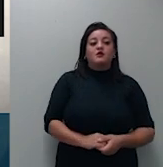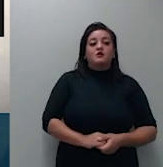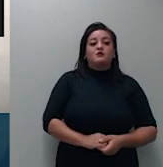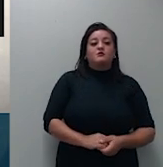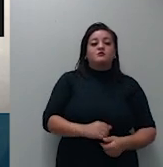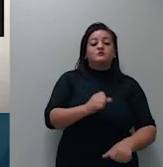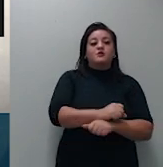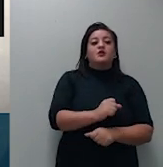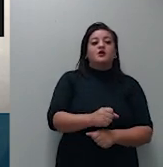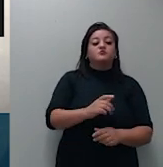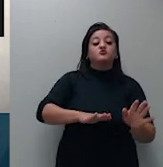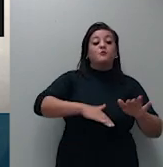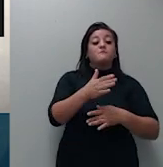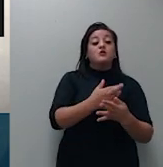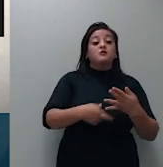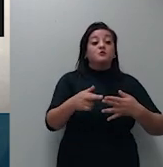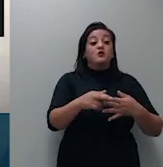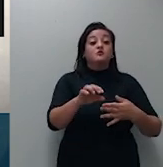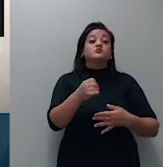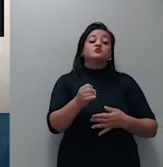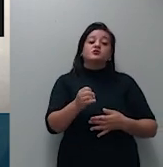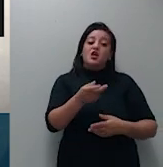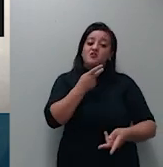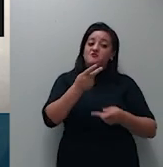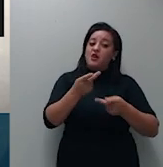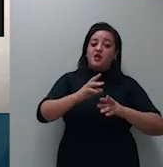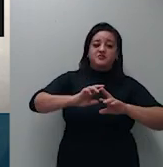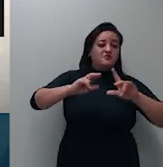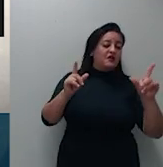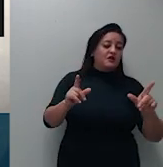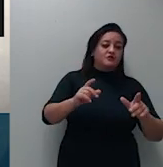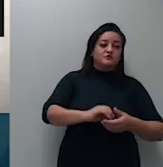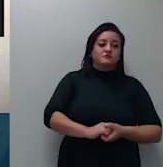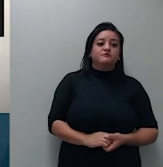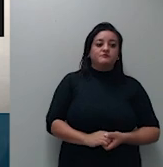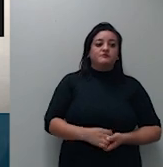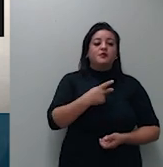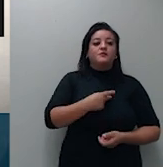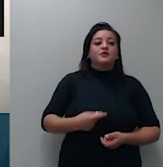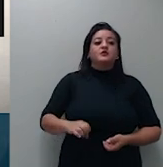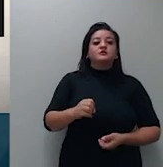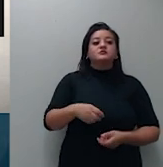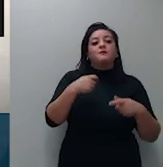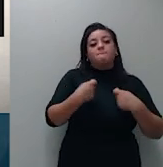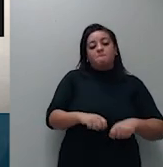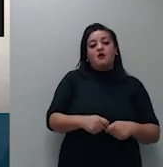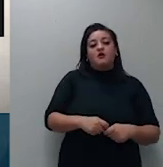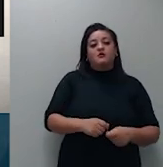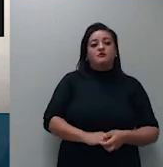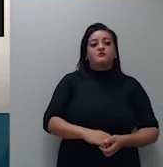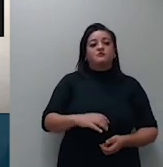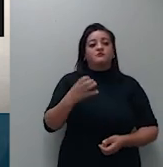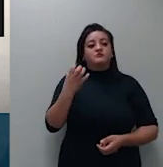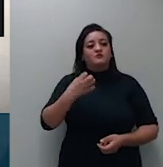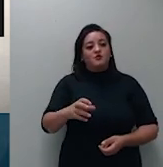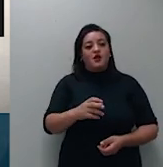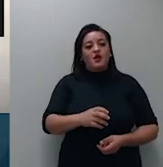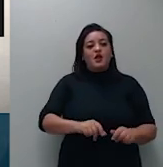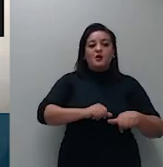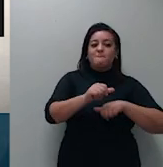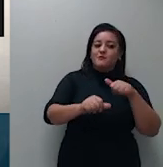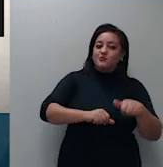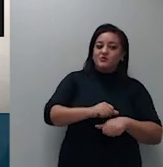veremos o seguinte se apresentaram o presidente não quero